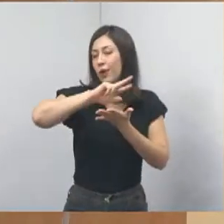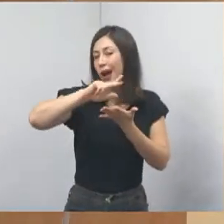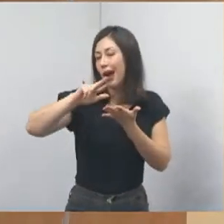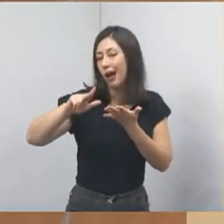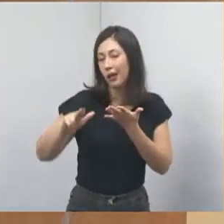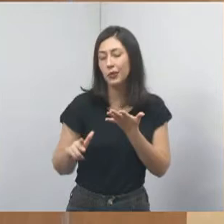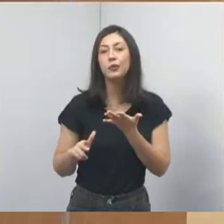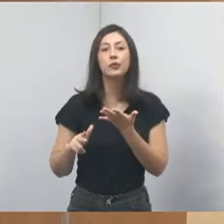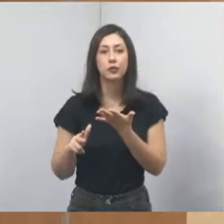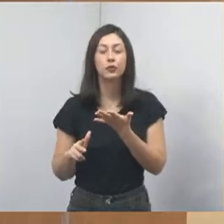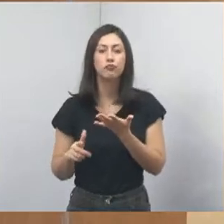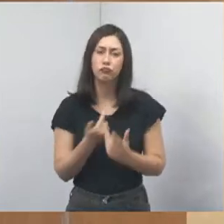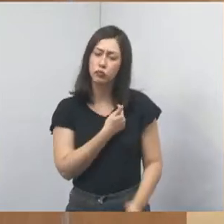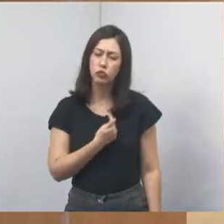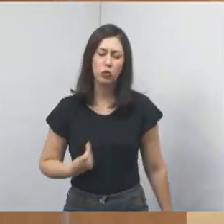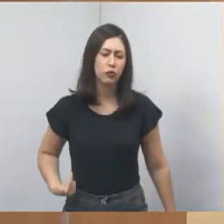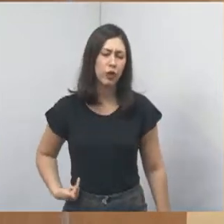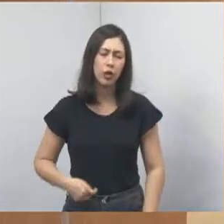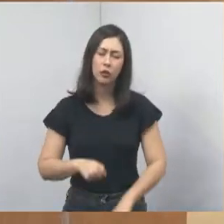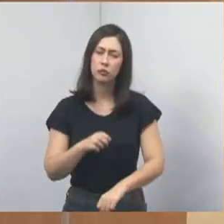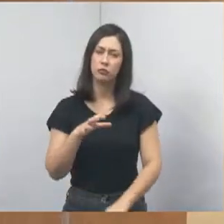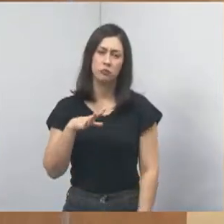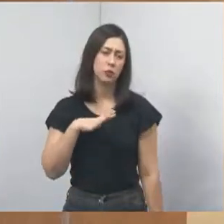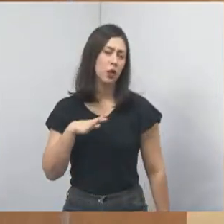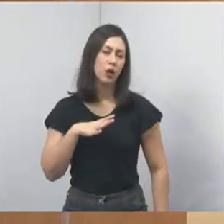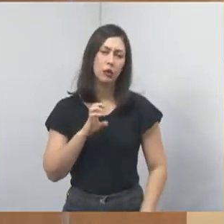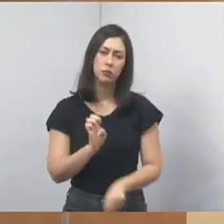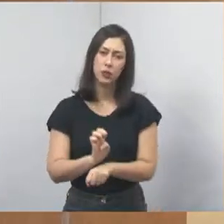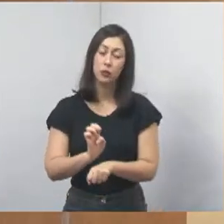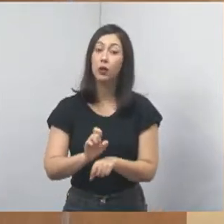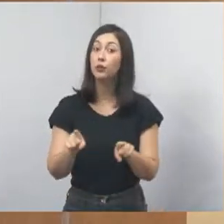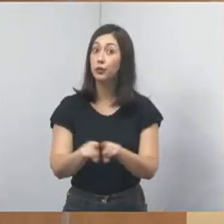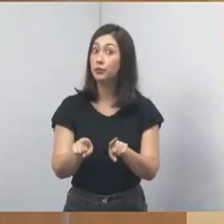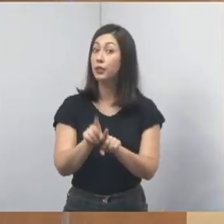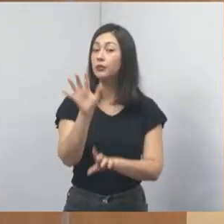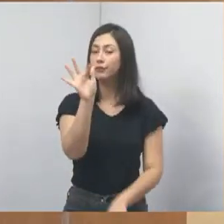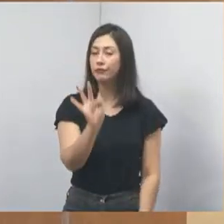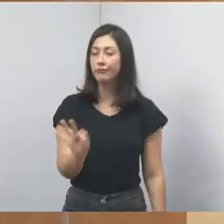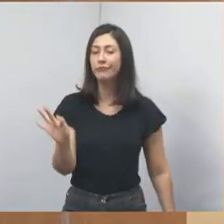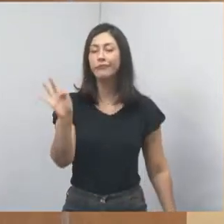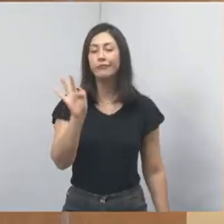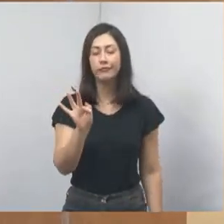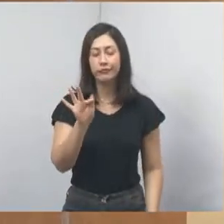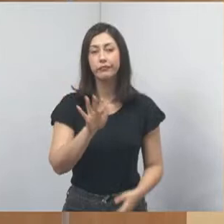dos governos municipal, estadual e também federal.